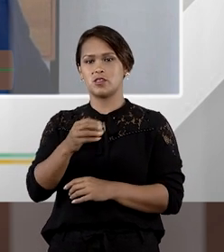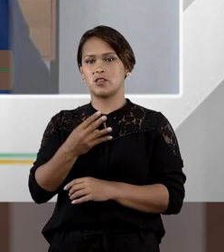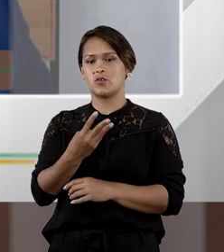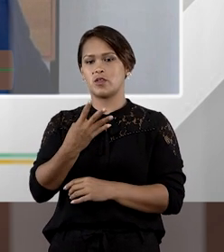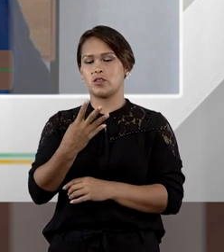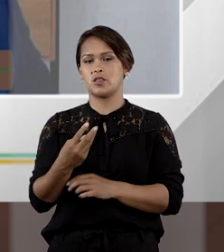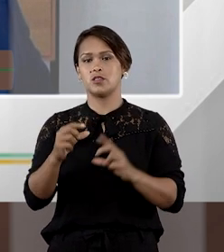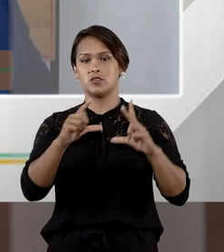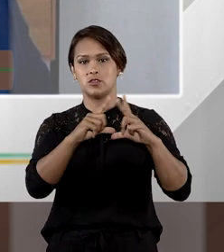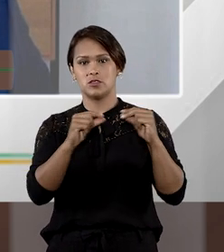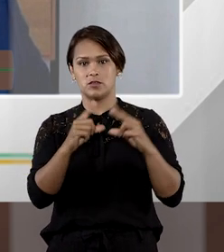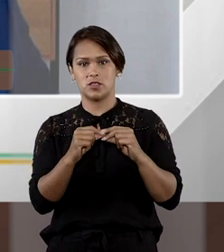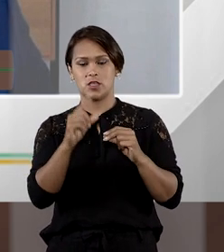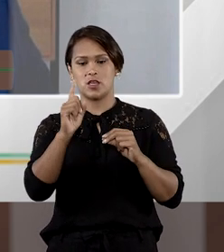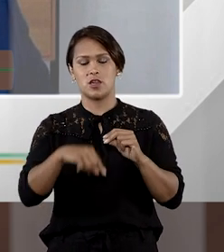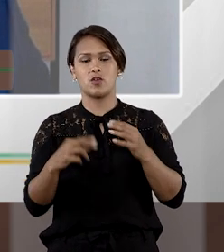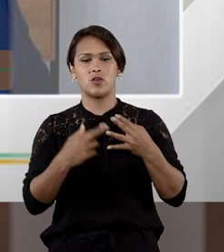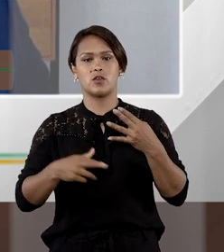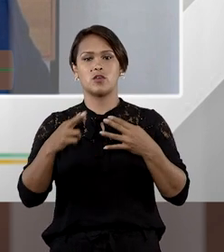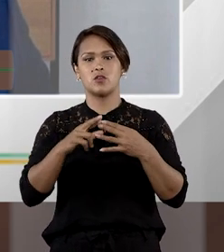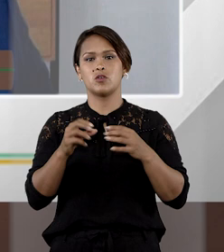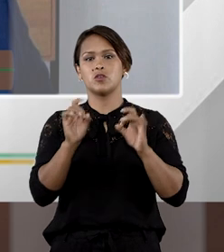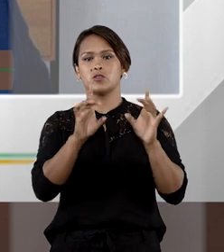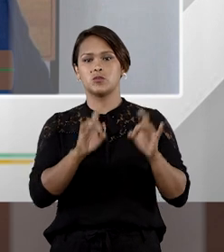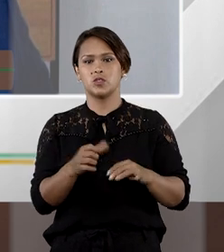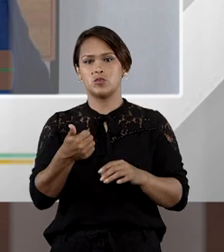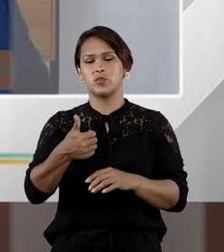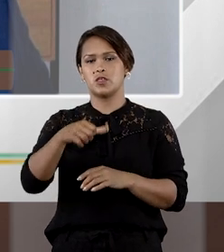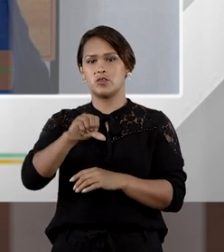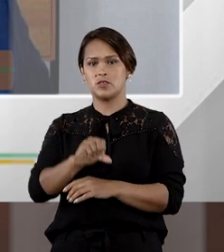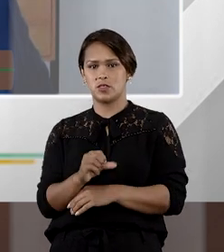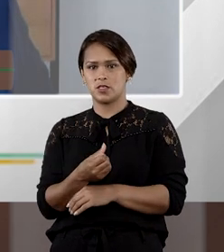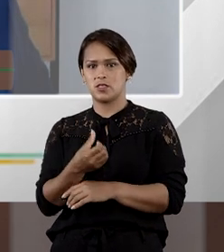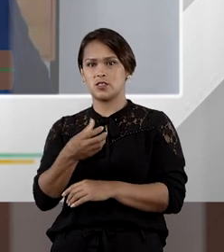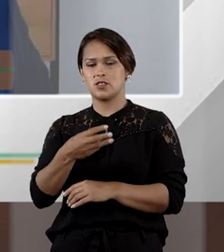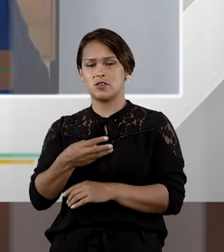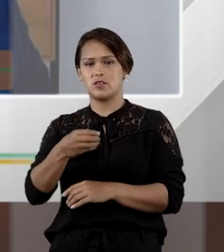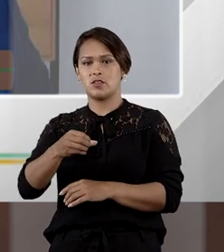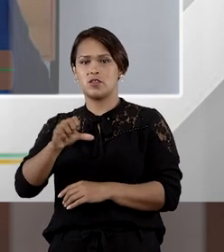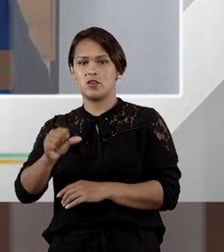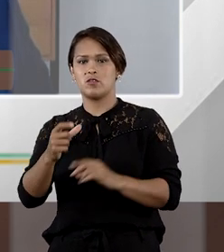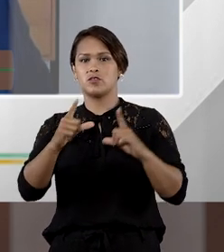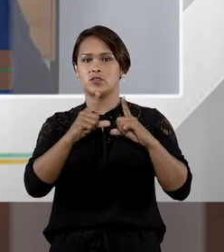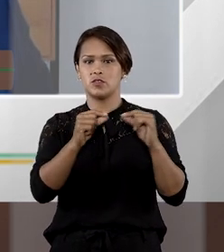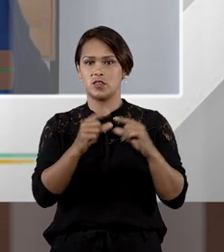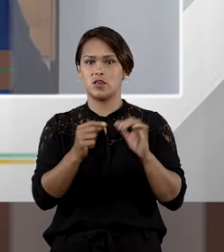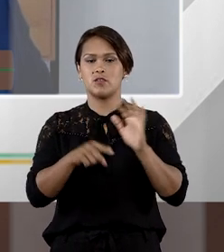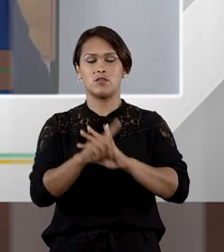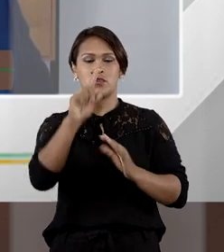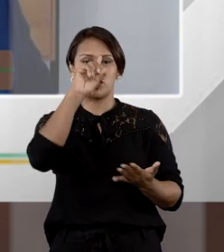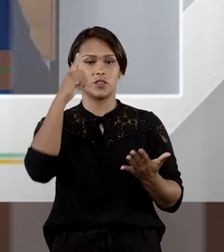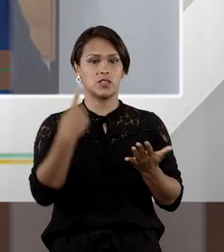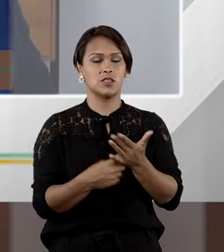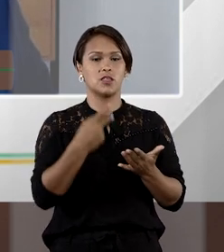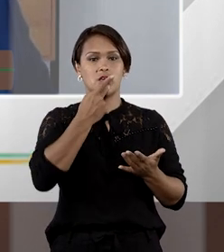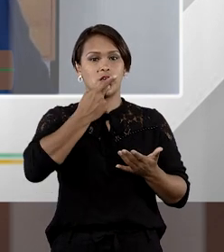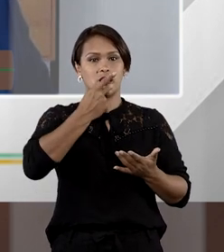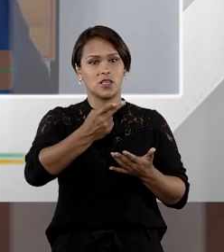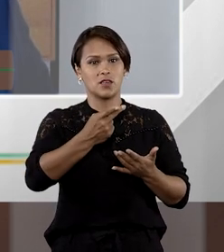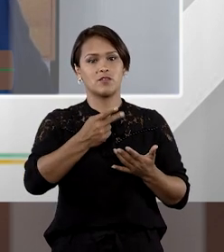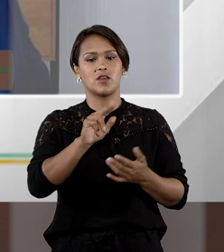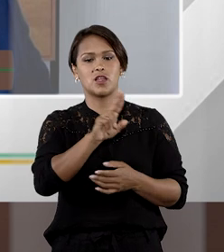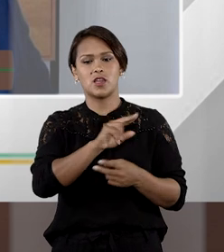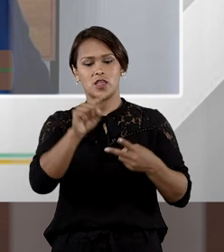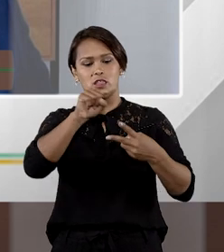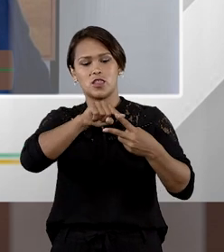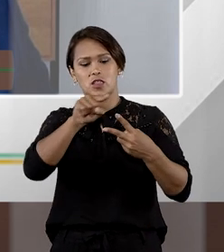1.699.013 do Distrito Federal. Então, recurso especial 1.699.013 do Distrito Federal. É uma decisão que fala em